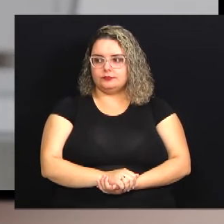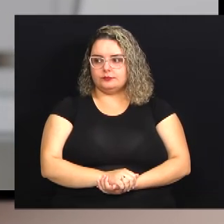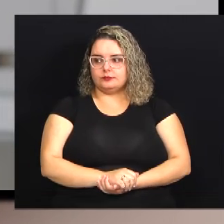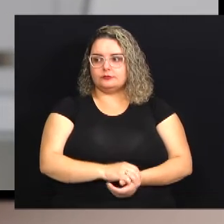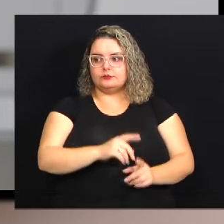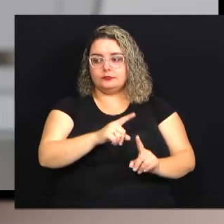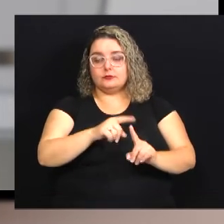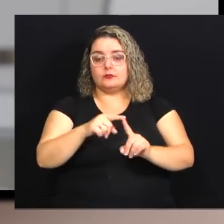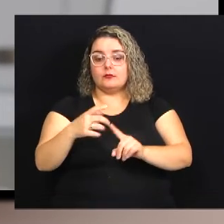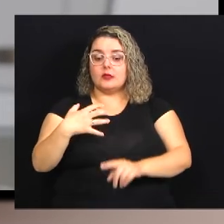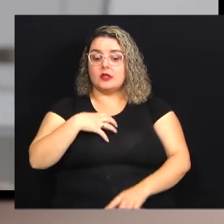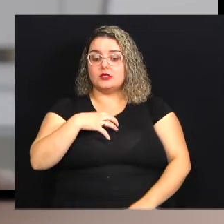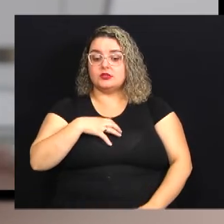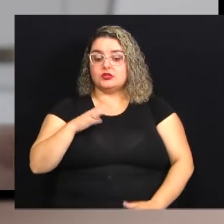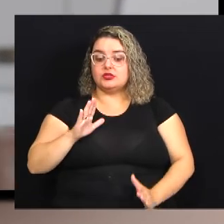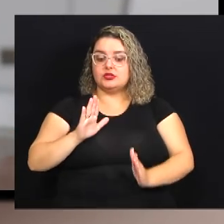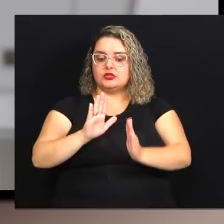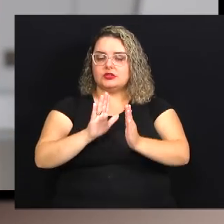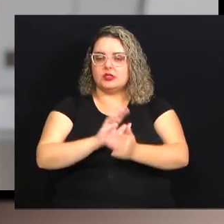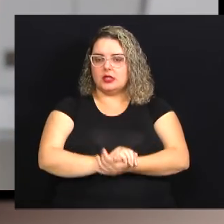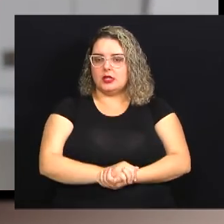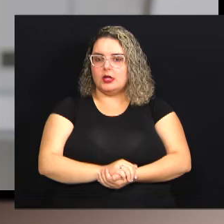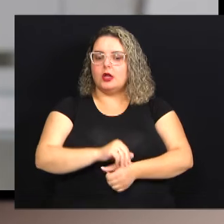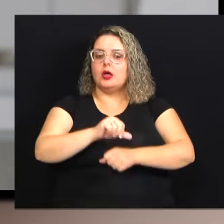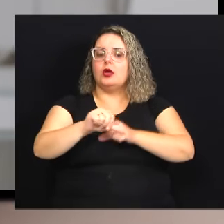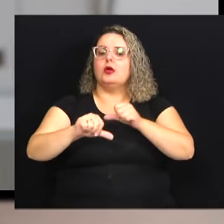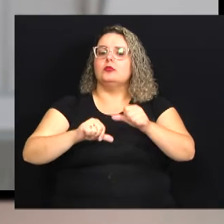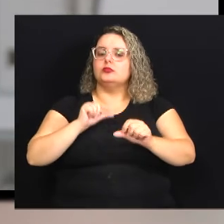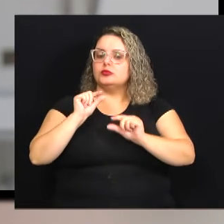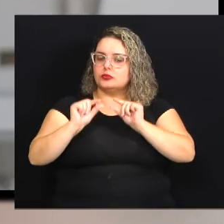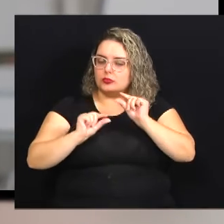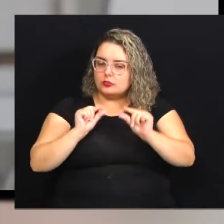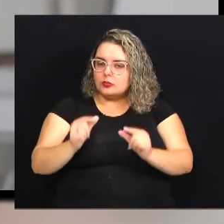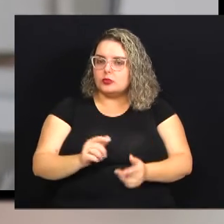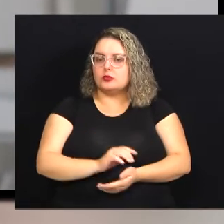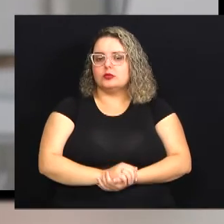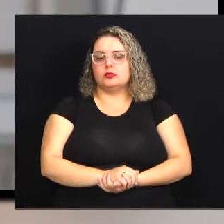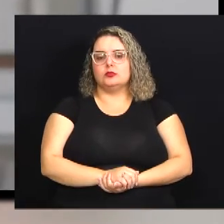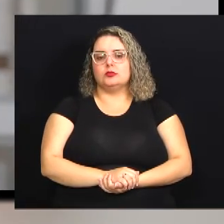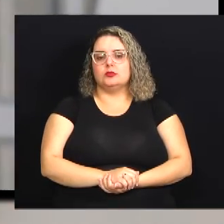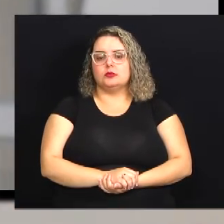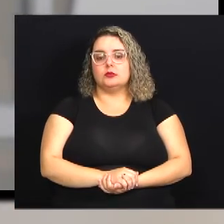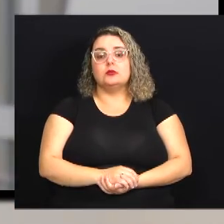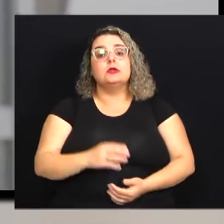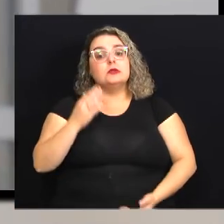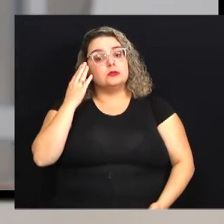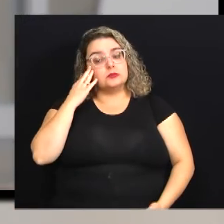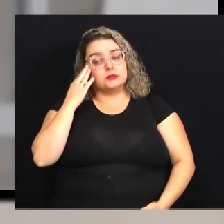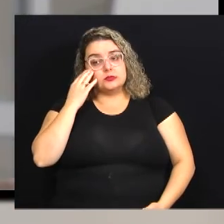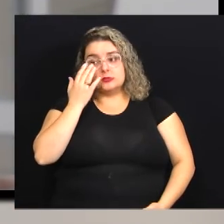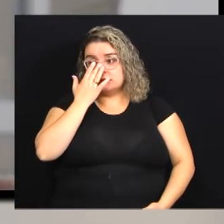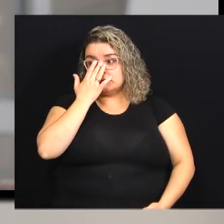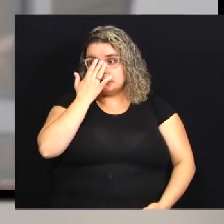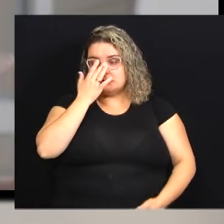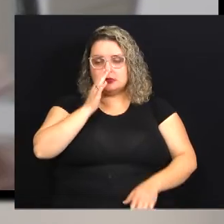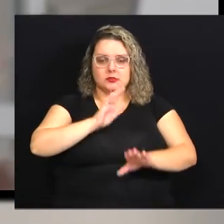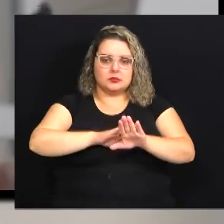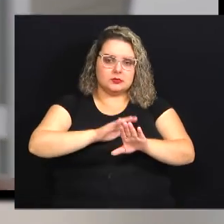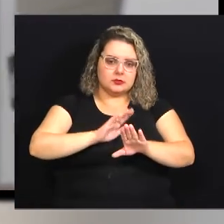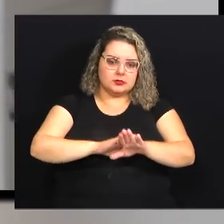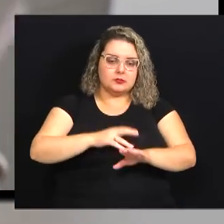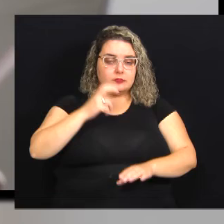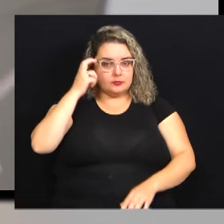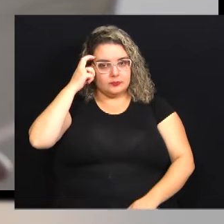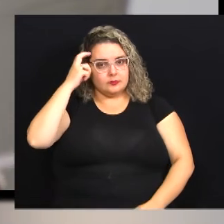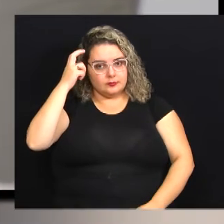tipo de maneira de encarar mudou um pouco, né? Então, a gente sabe que, assim, as